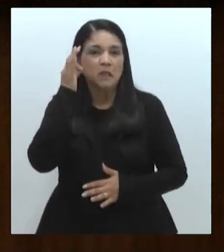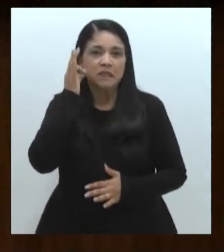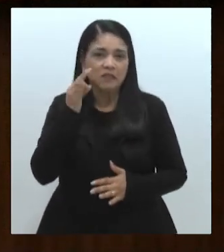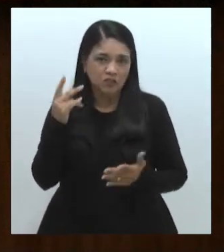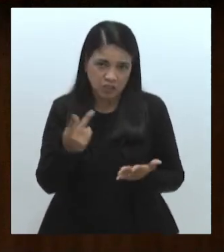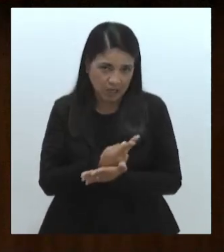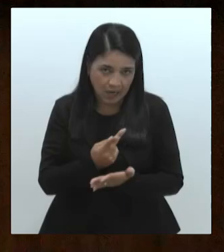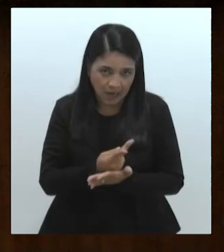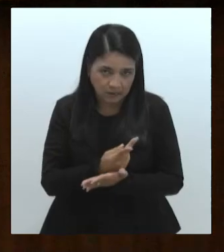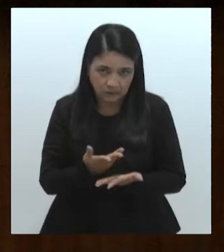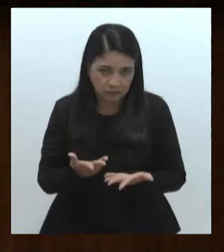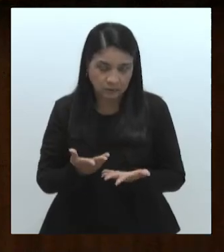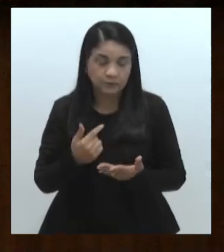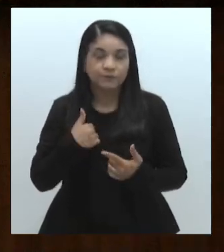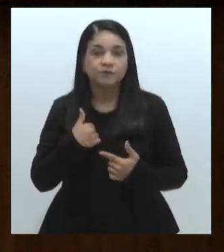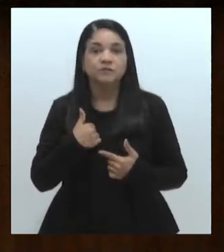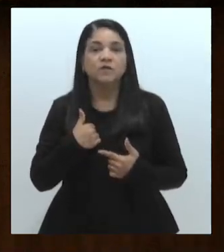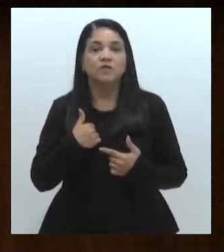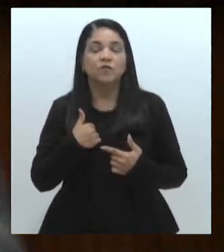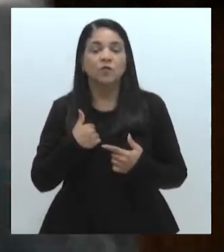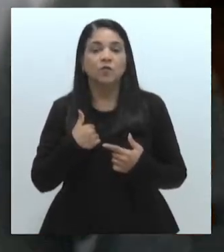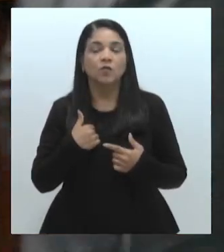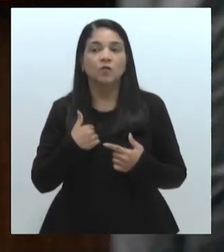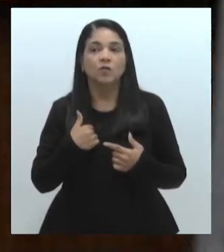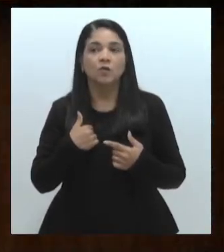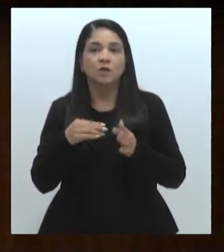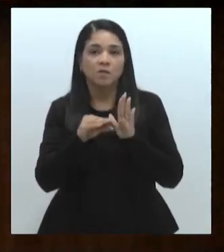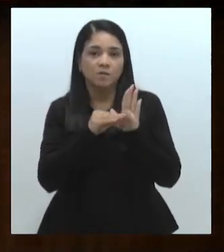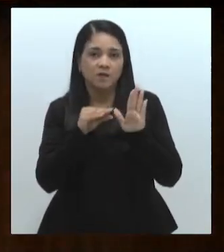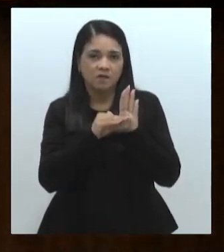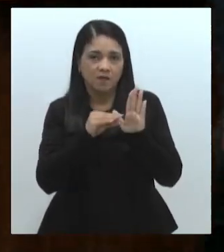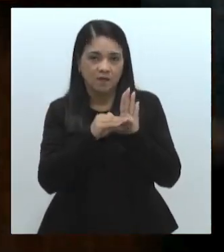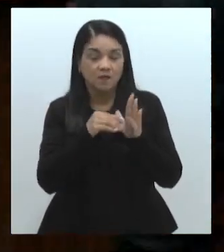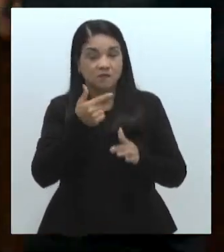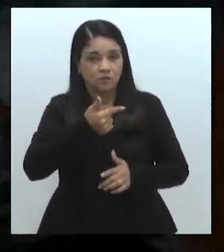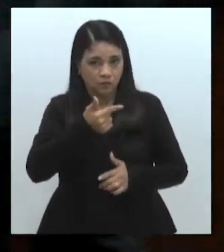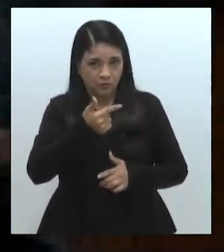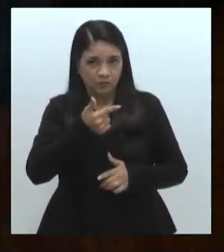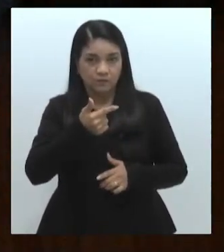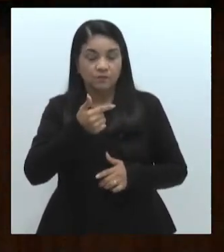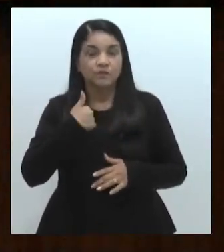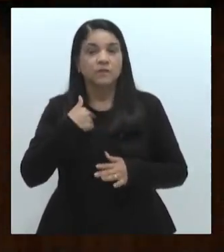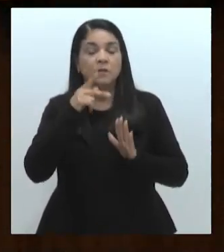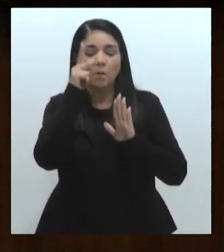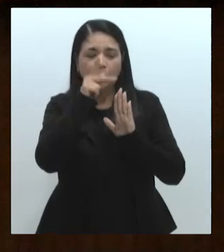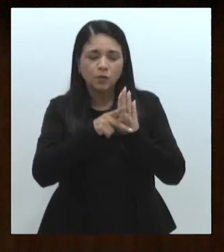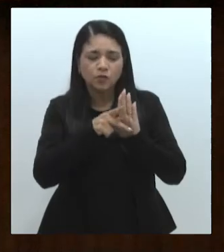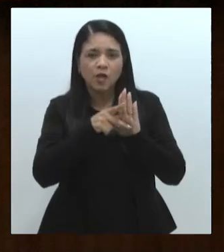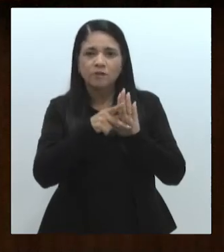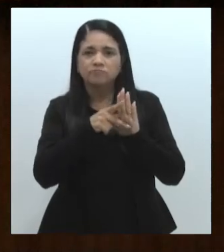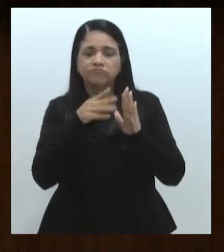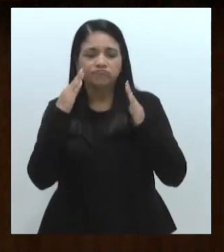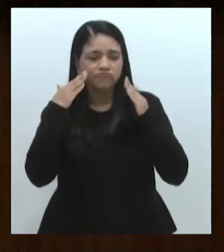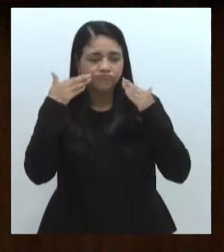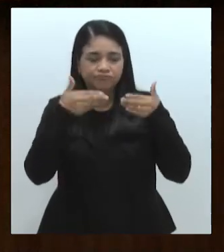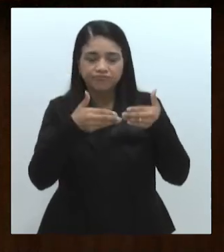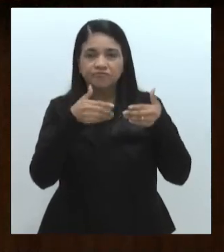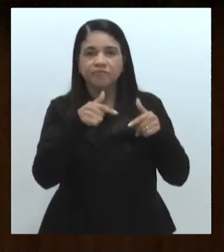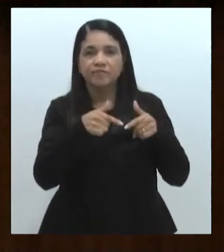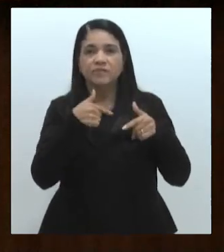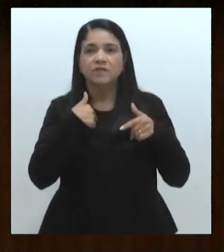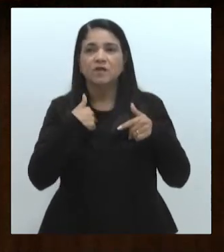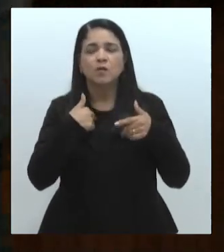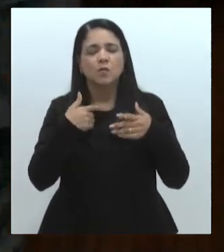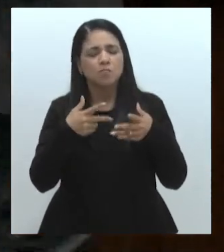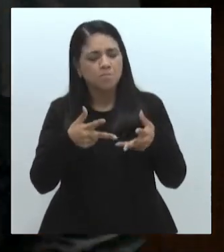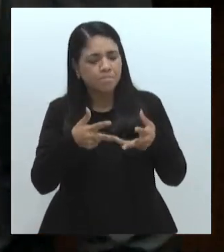vou emendar na segunda. E só com relação ao projeto, dando uma lida, eu vi que o